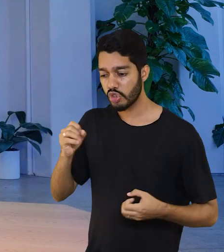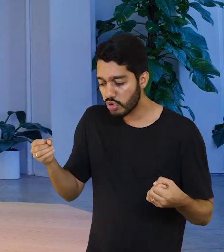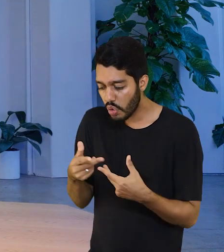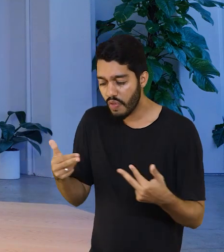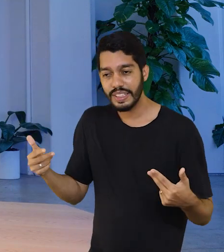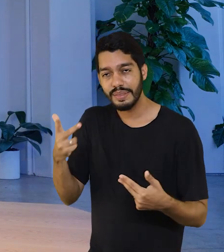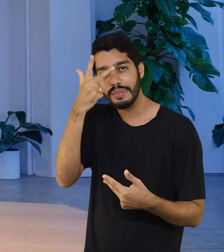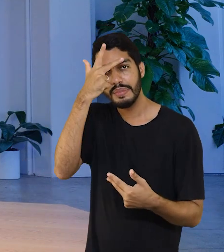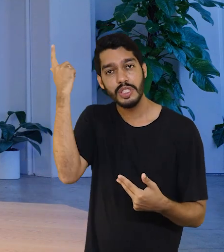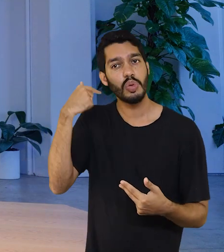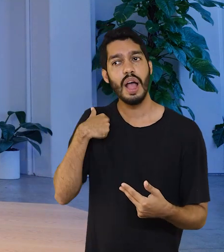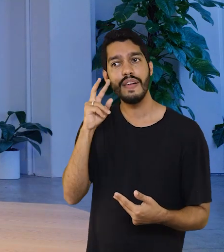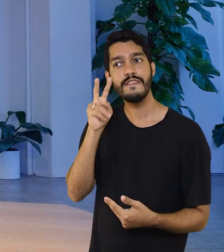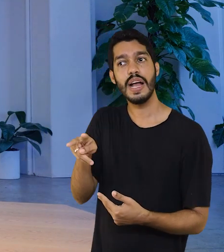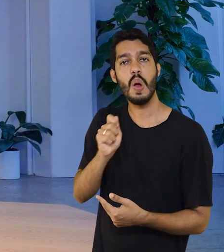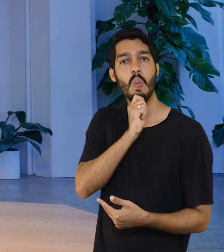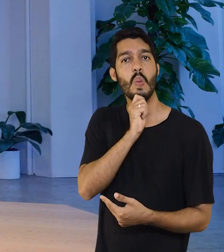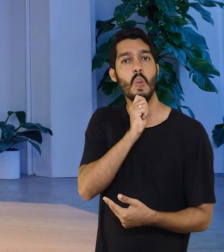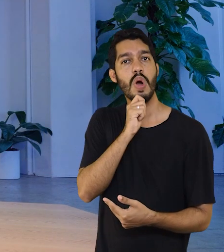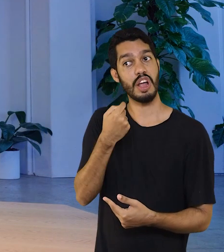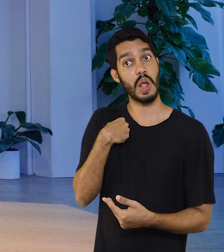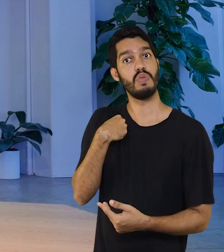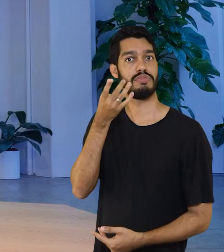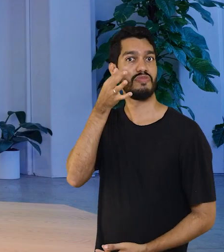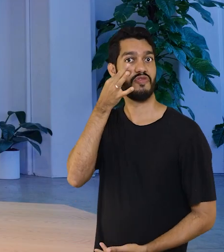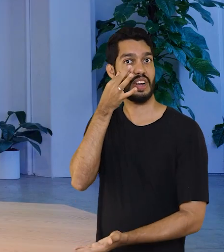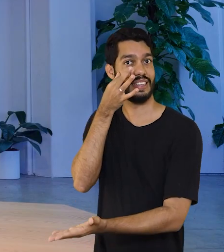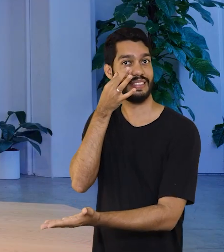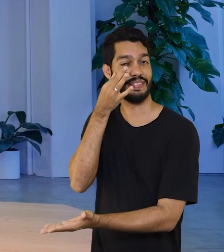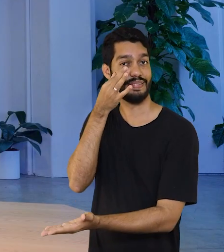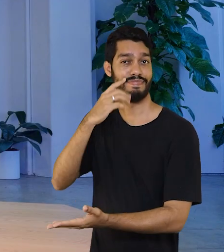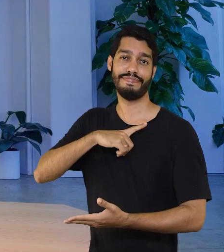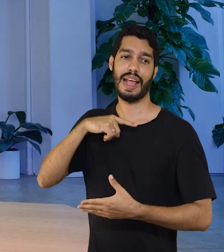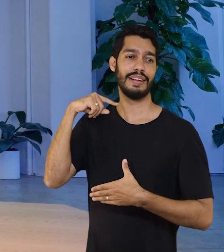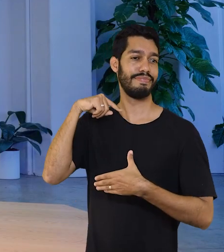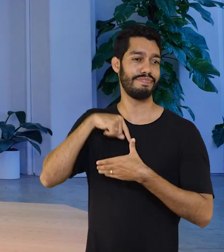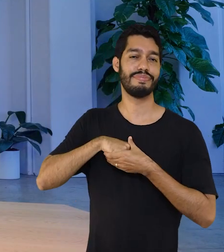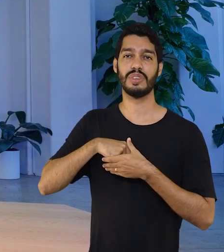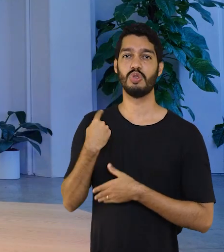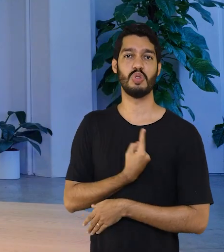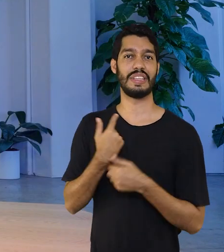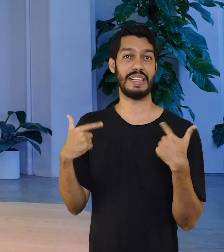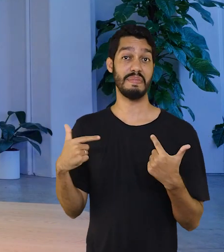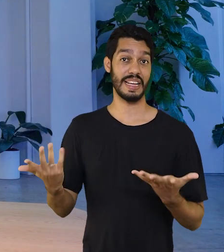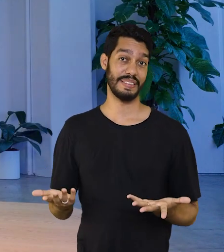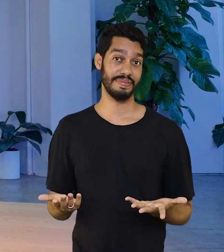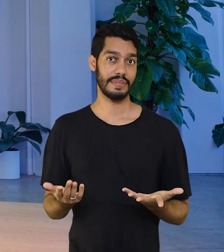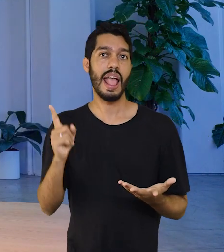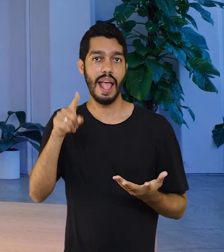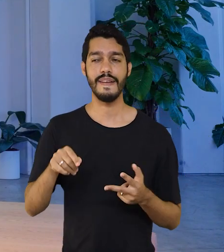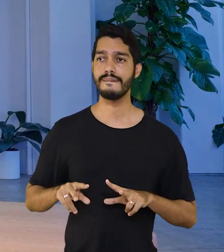inovando. Porque você está vendo alguma coisa que alguém não está vendo. E aí é intrínseco no